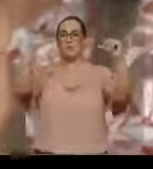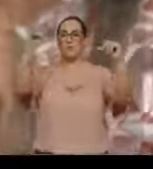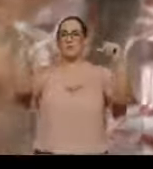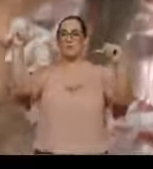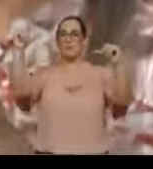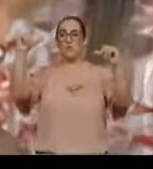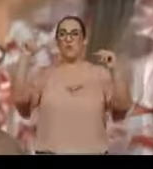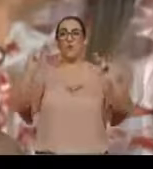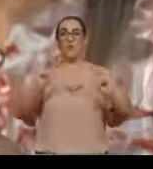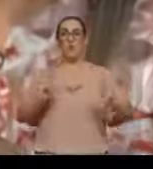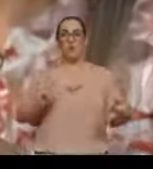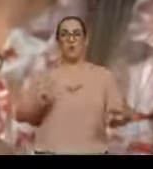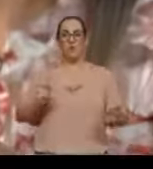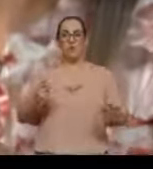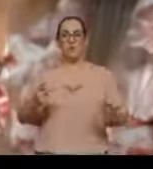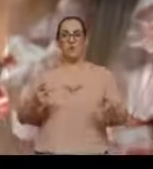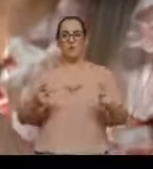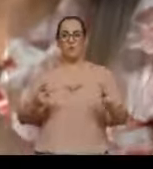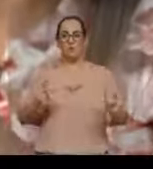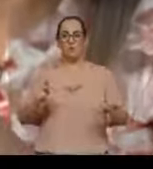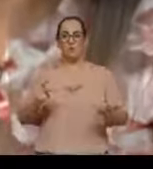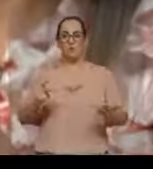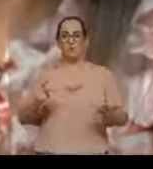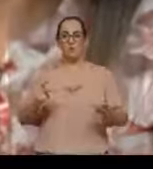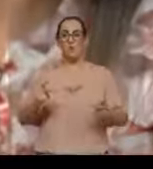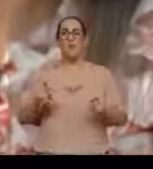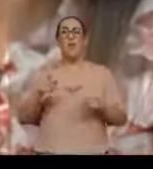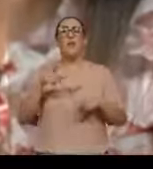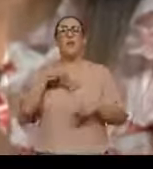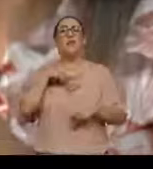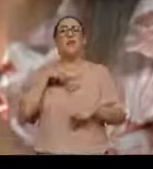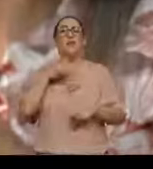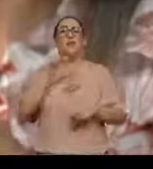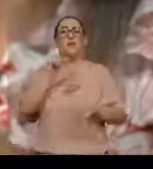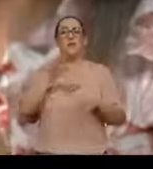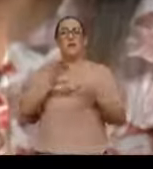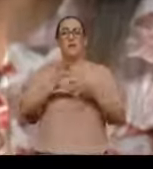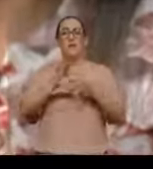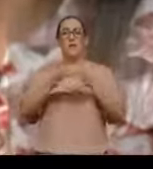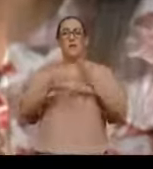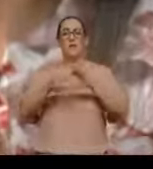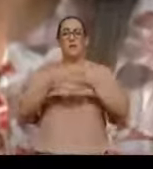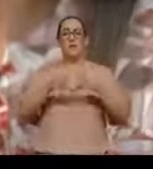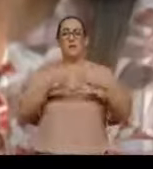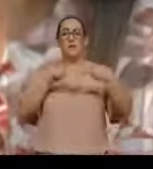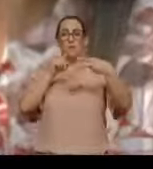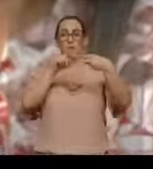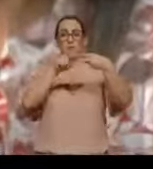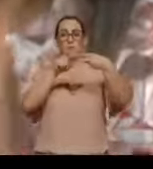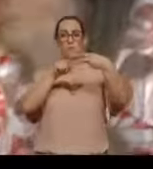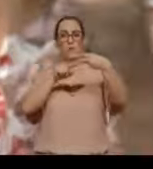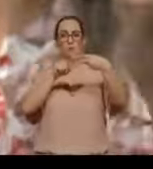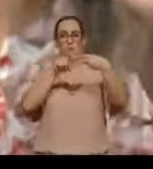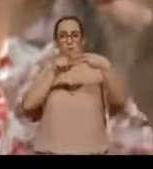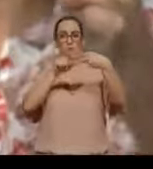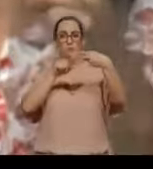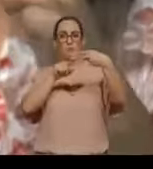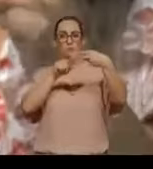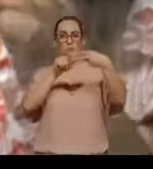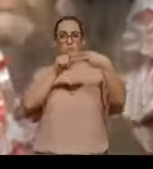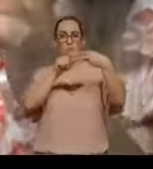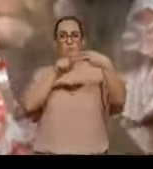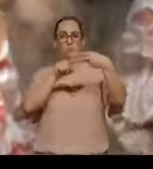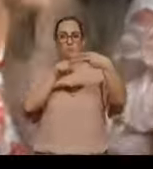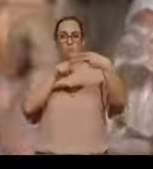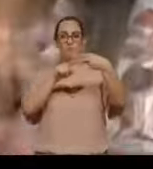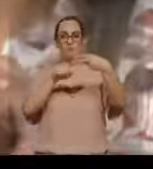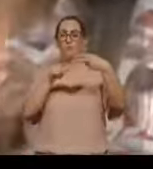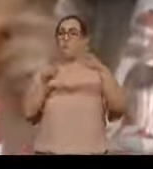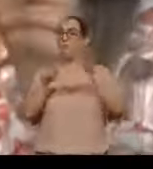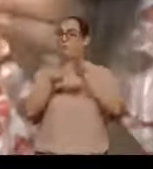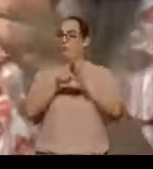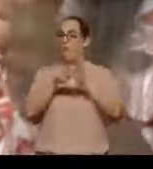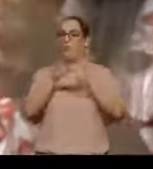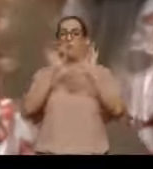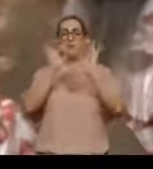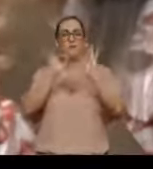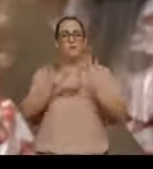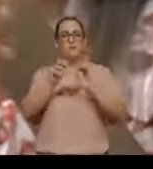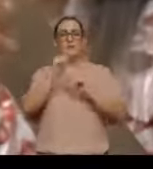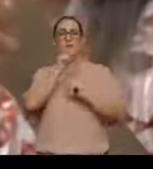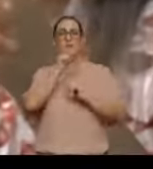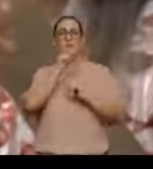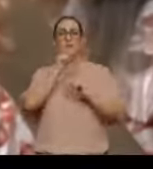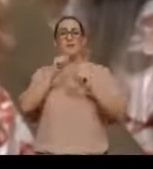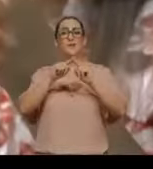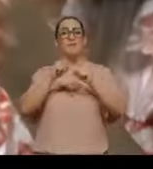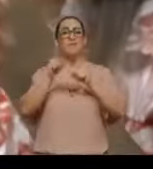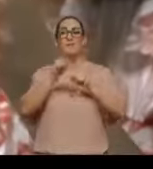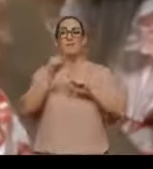brancas. Observe que agora eu tenho uma ligação dupla entre carbonos. Eu tenho ainda o meu eixo aqui, só que eu